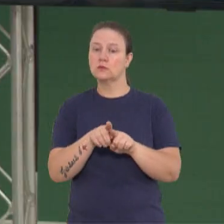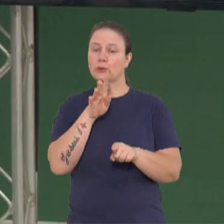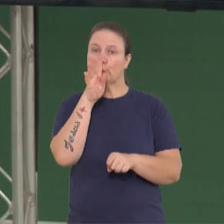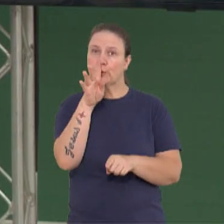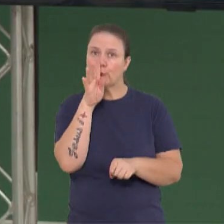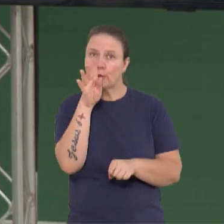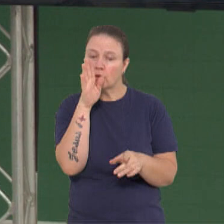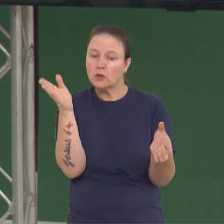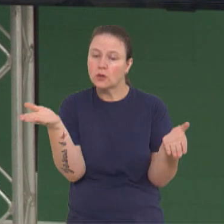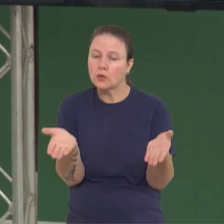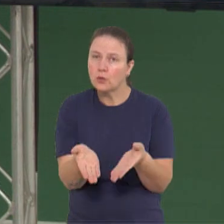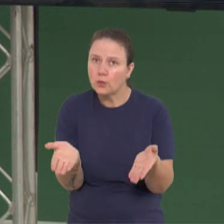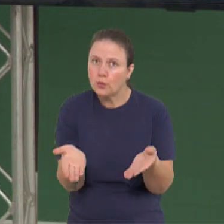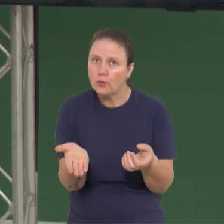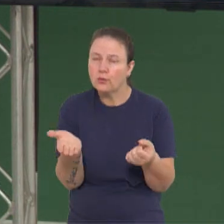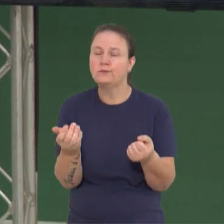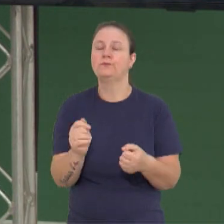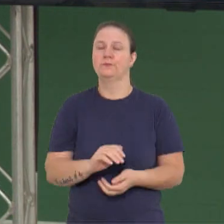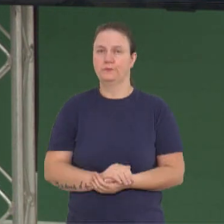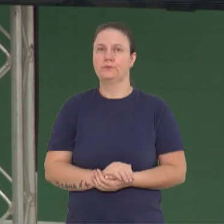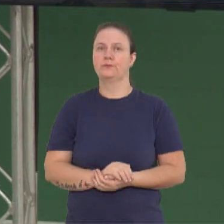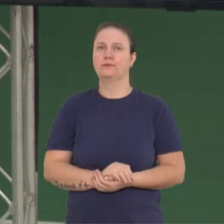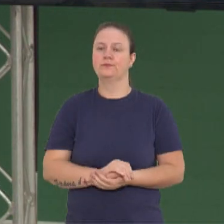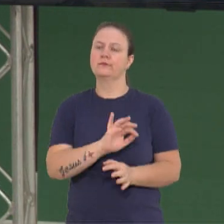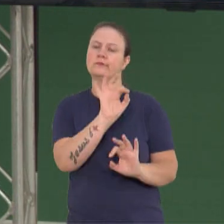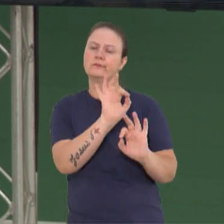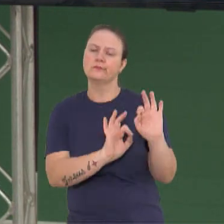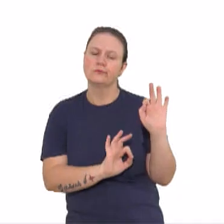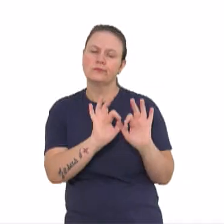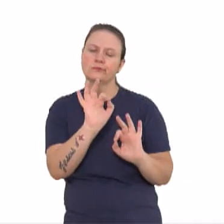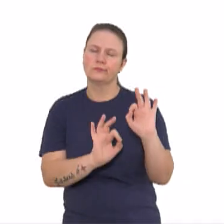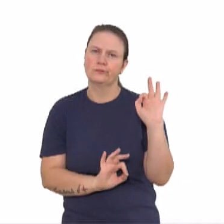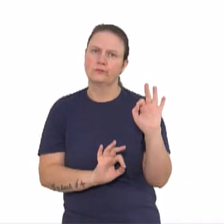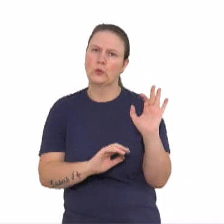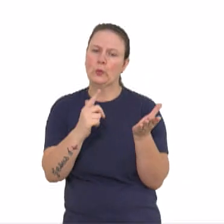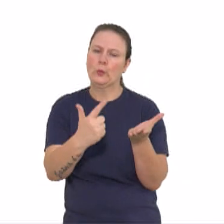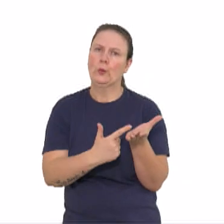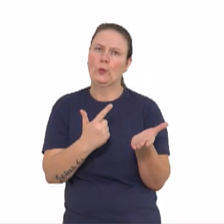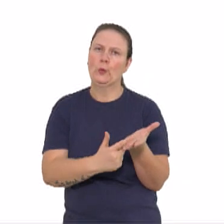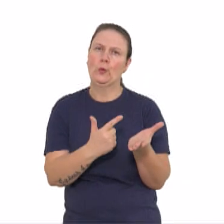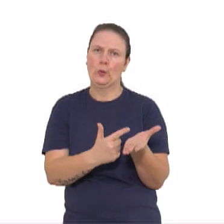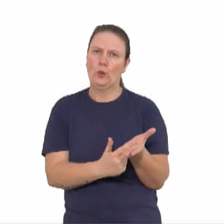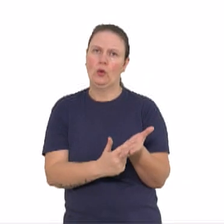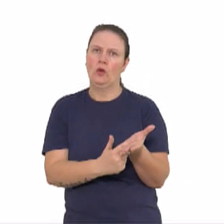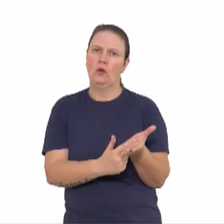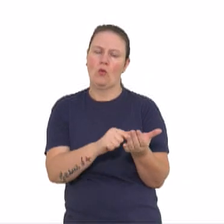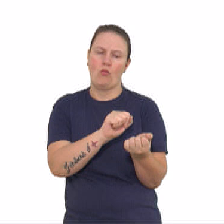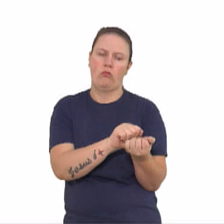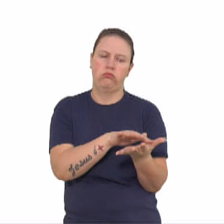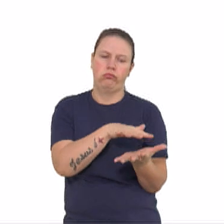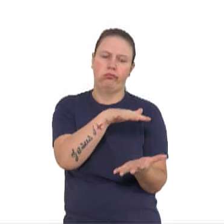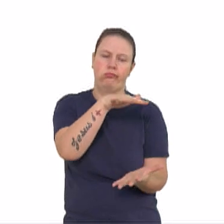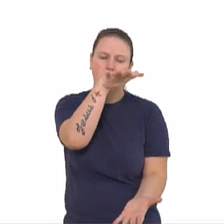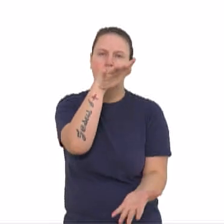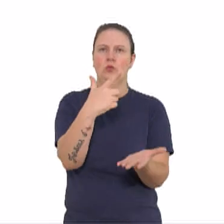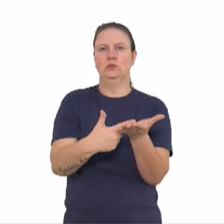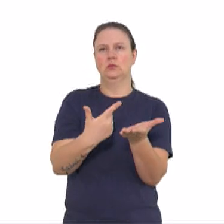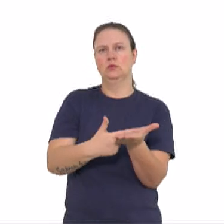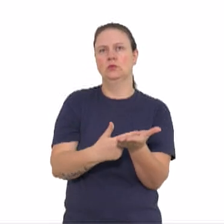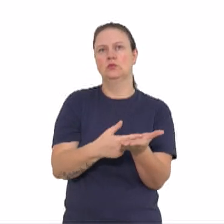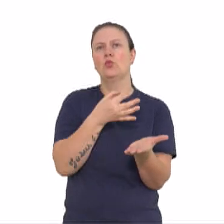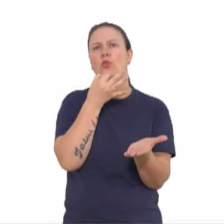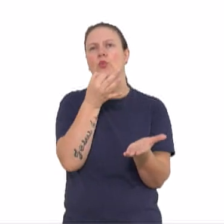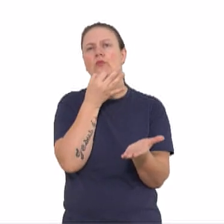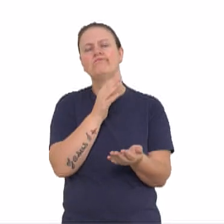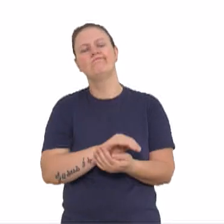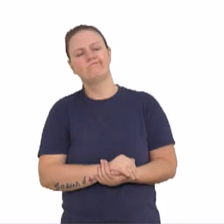Crítica moderna. Os organizadores do volume Pré-Socráticos da coleção Os Pensadores optaram também em